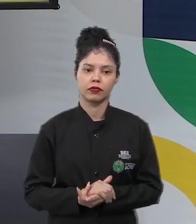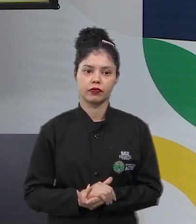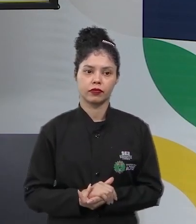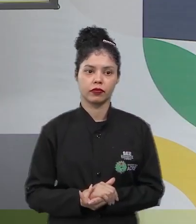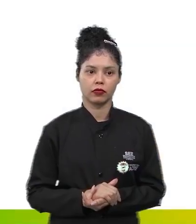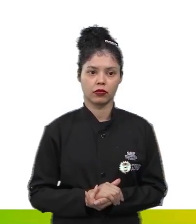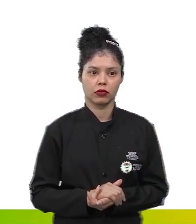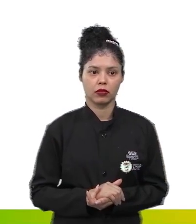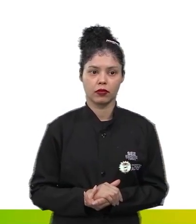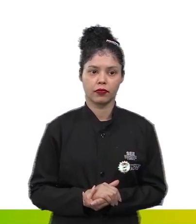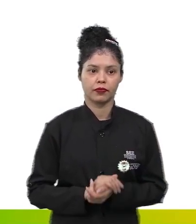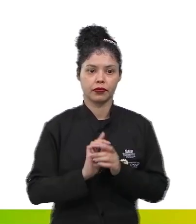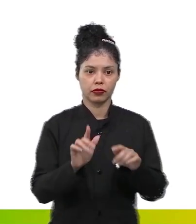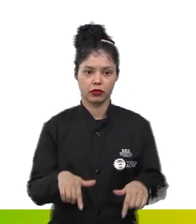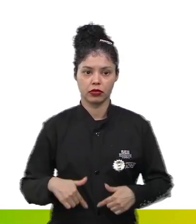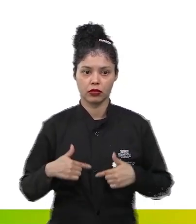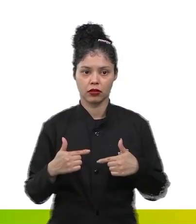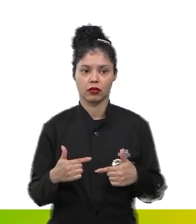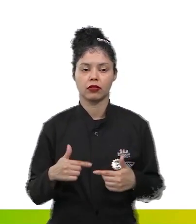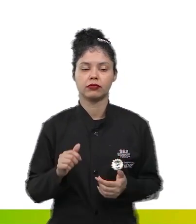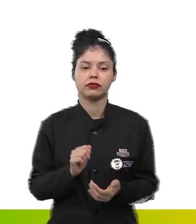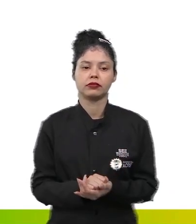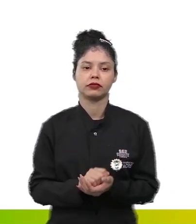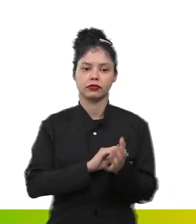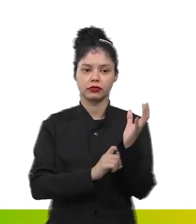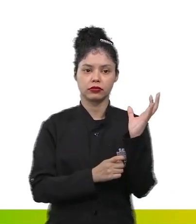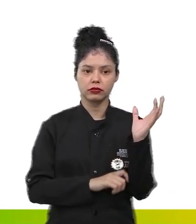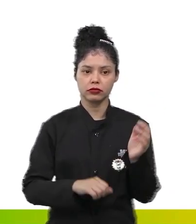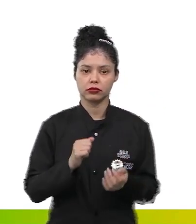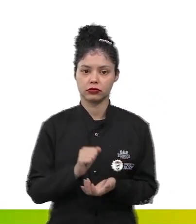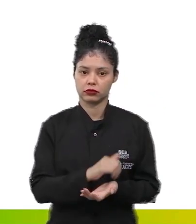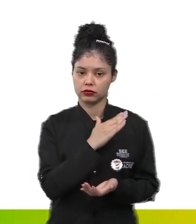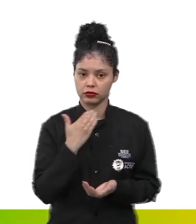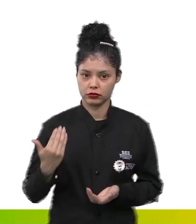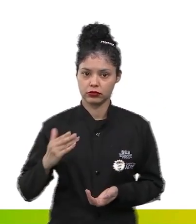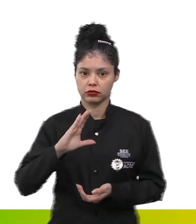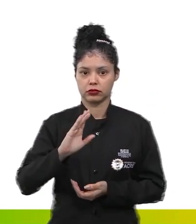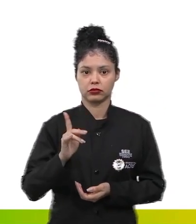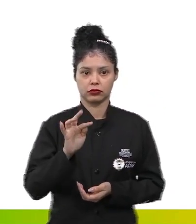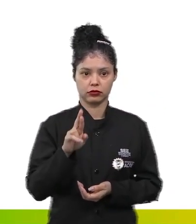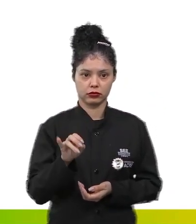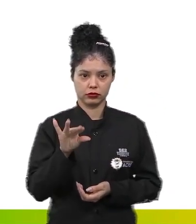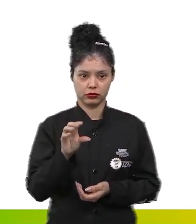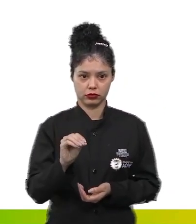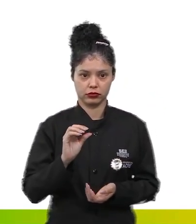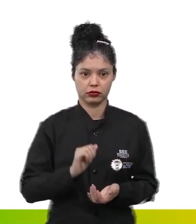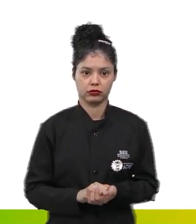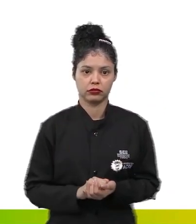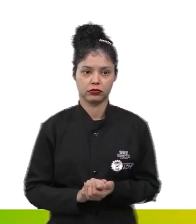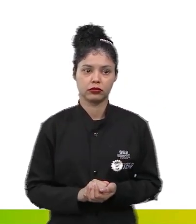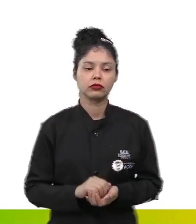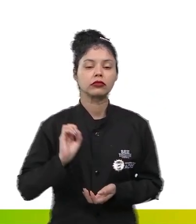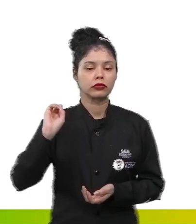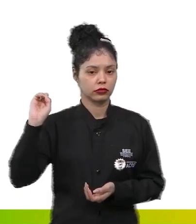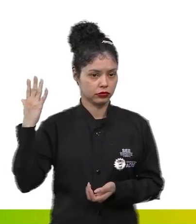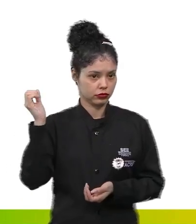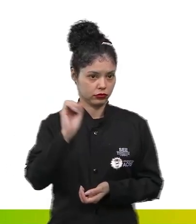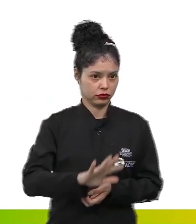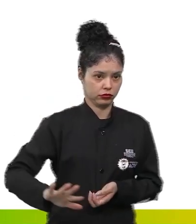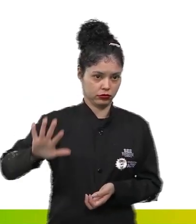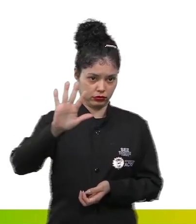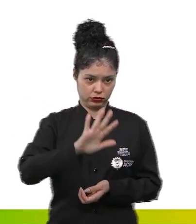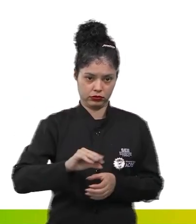Agora, a luta dos seringueiros e o assassinato de Chico Mendes, que repercutiu